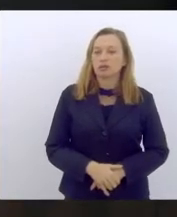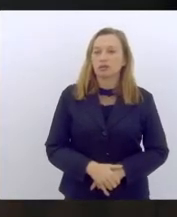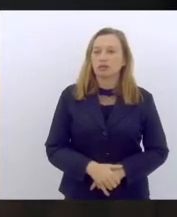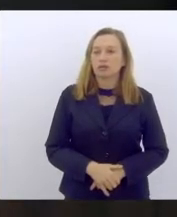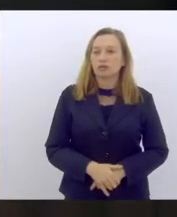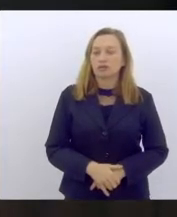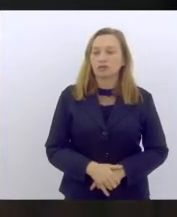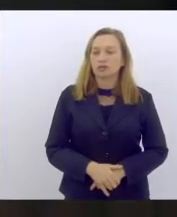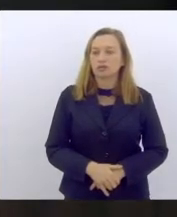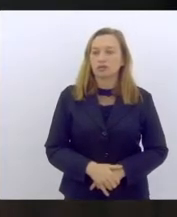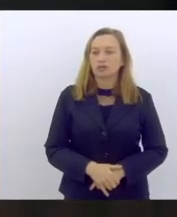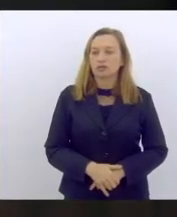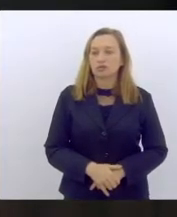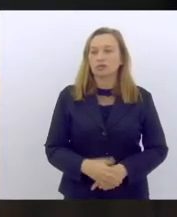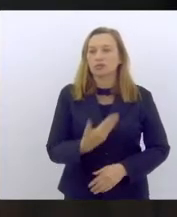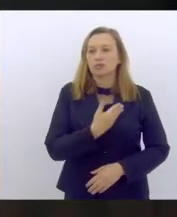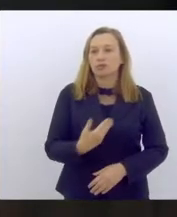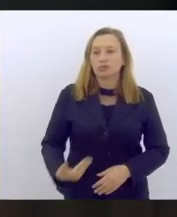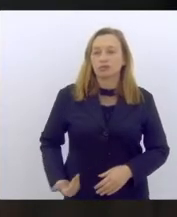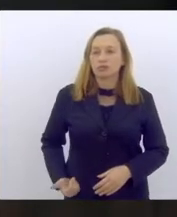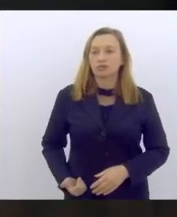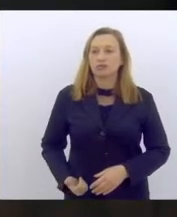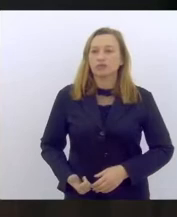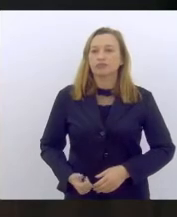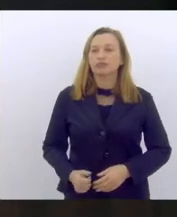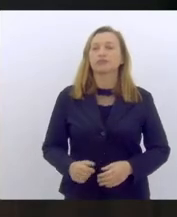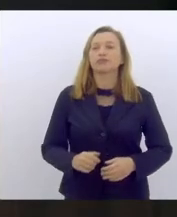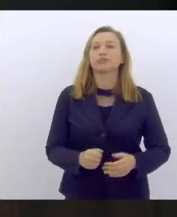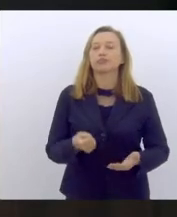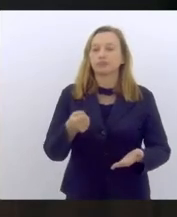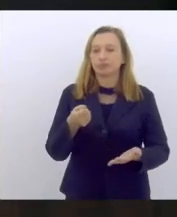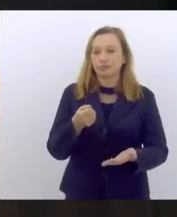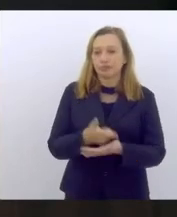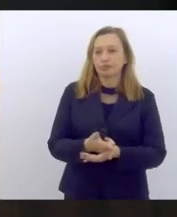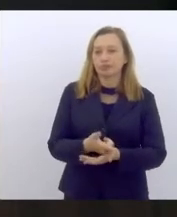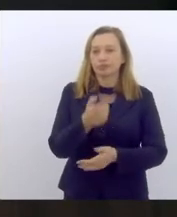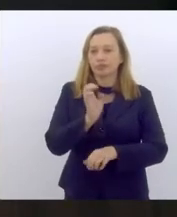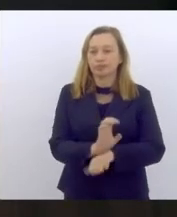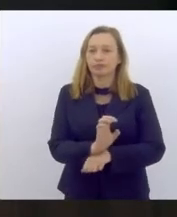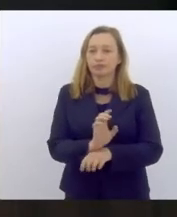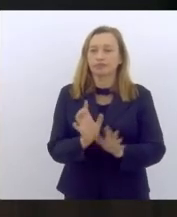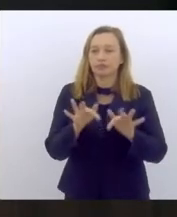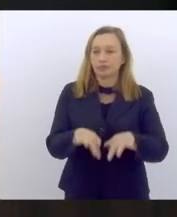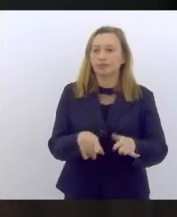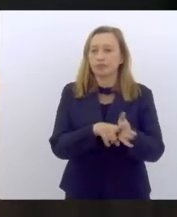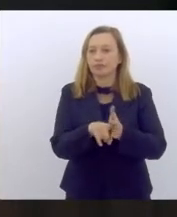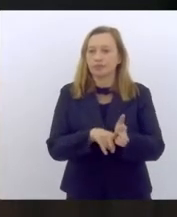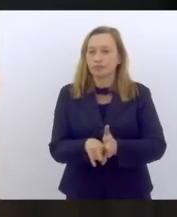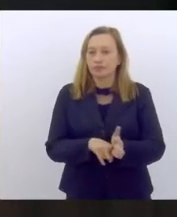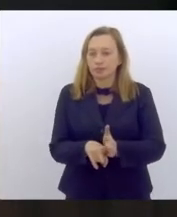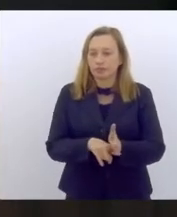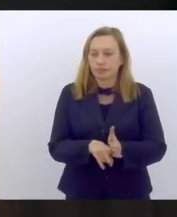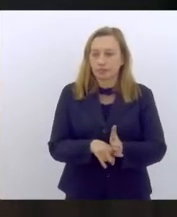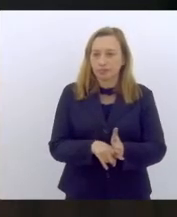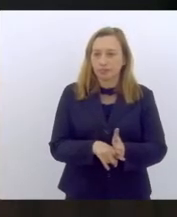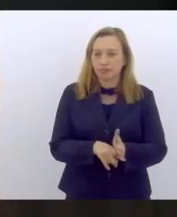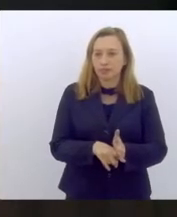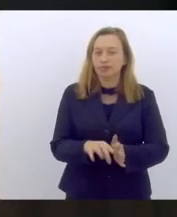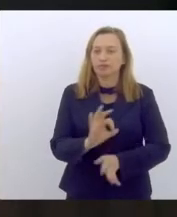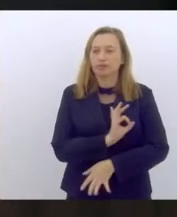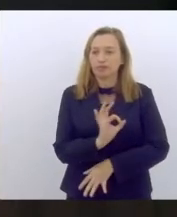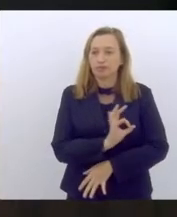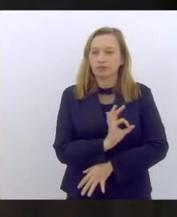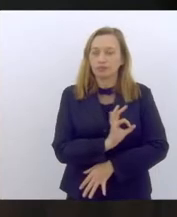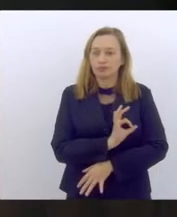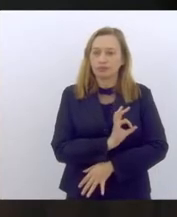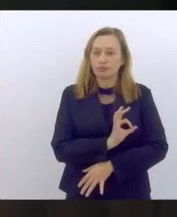estabelecimentos hospitalares públicas deverão ser indenizados pelo Estado a partir da conclusão das investigações de policiais